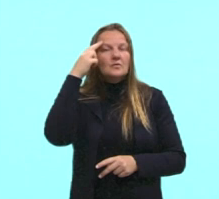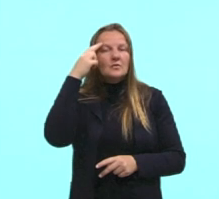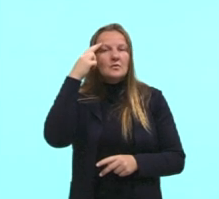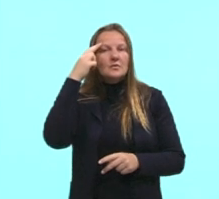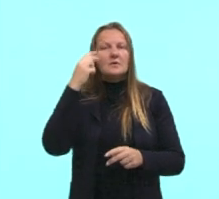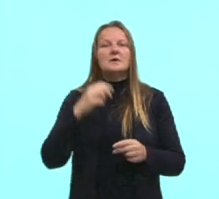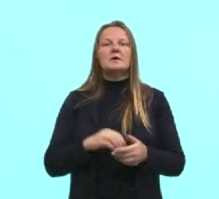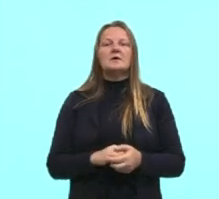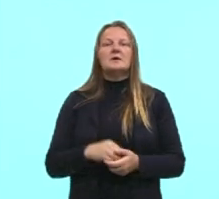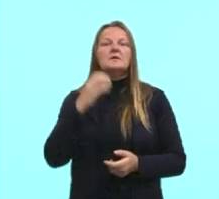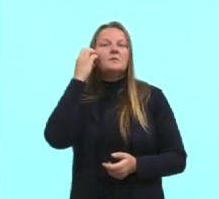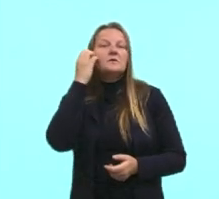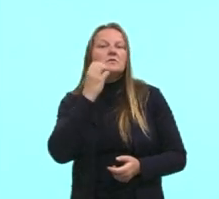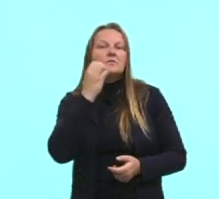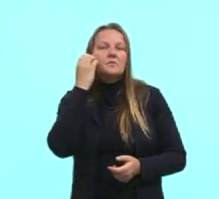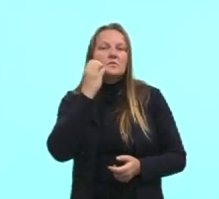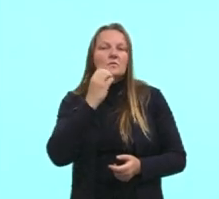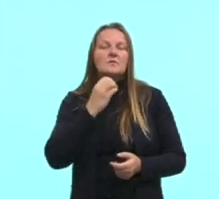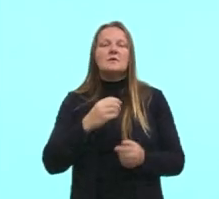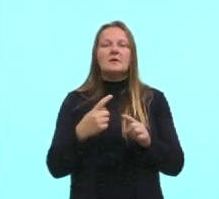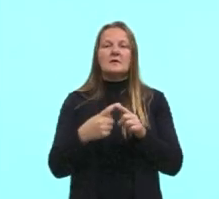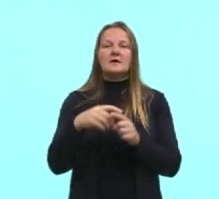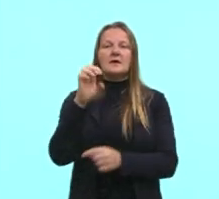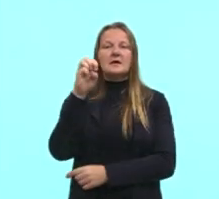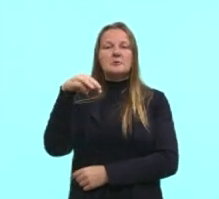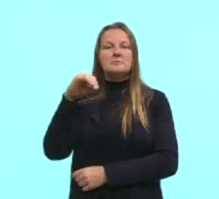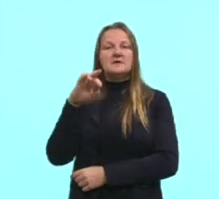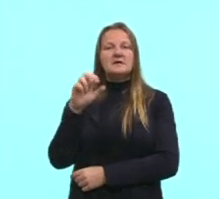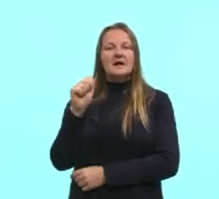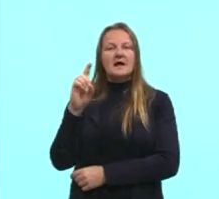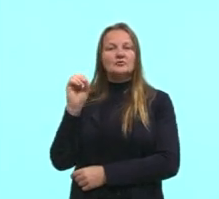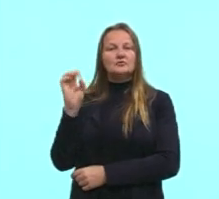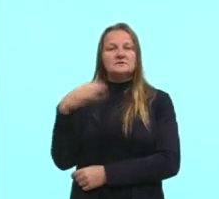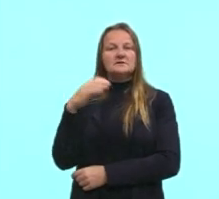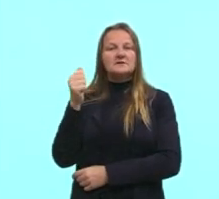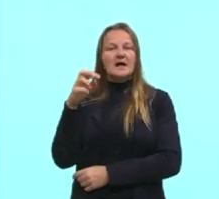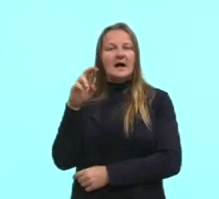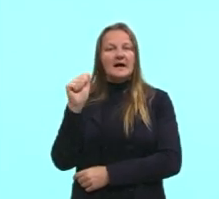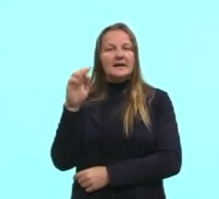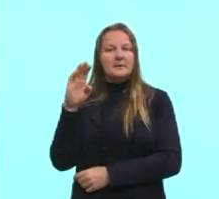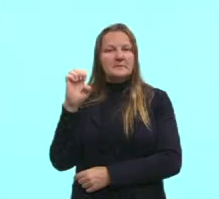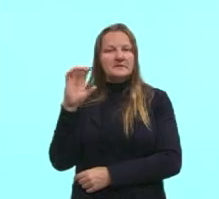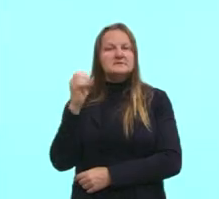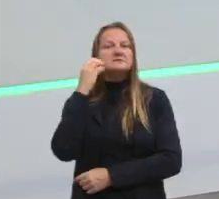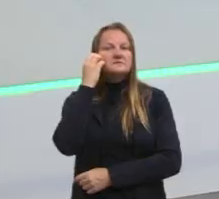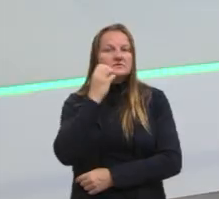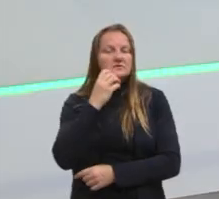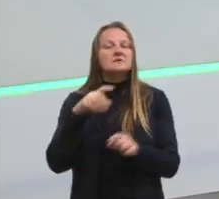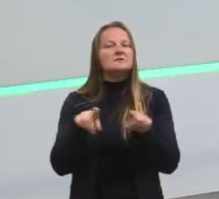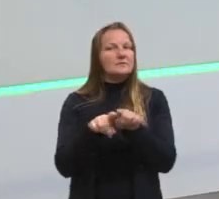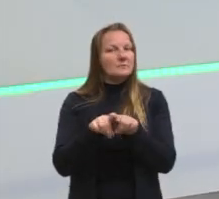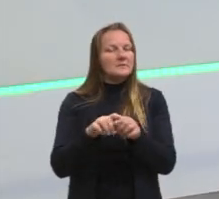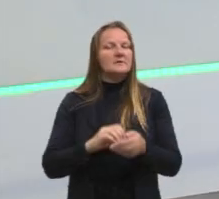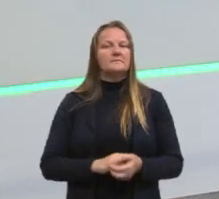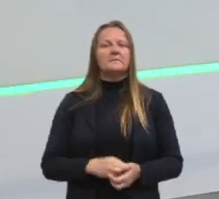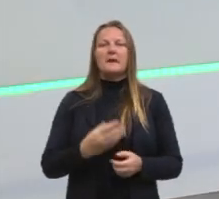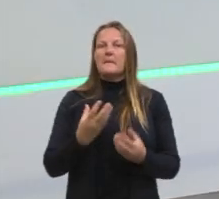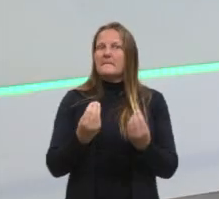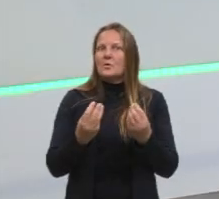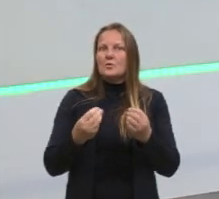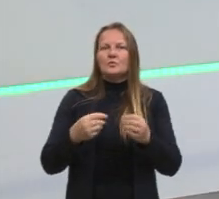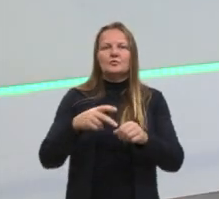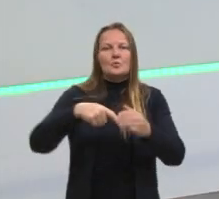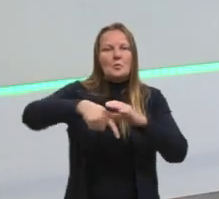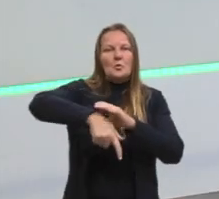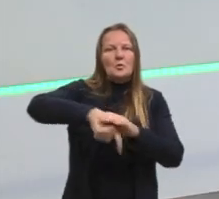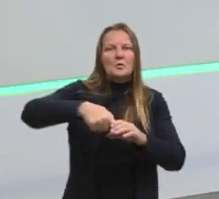que estão ali são países do Oriente Médio como eu falei para vocês ó justamente um gráfico aqui em pizza